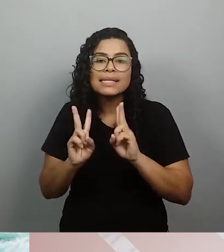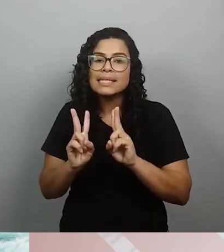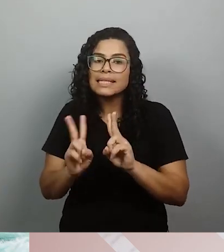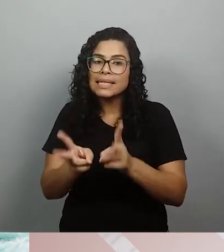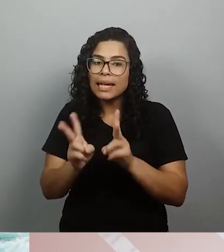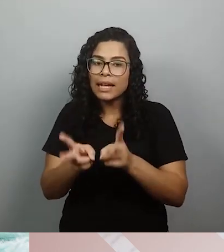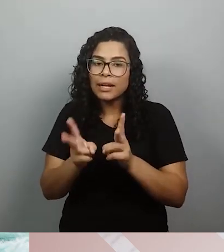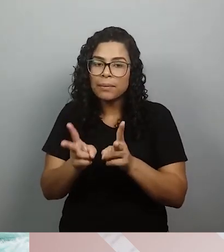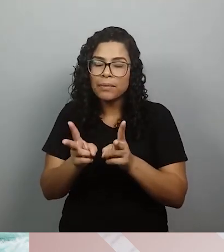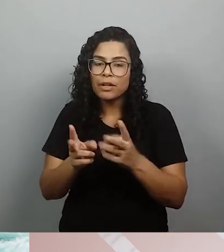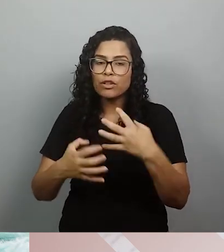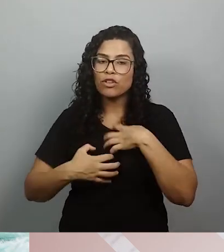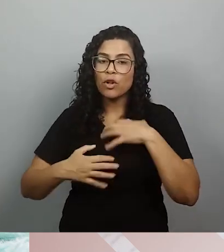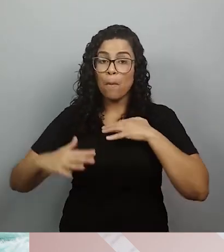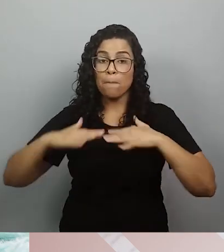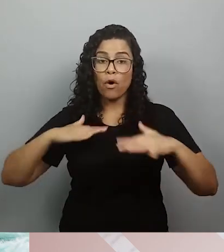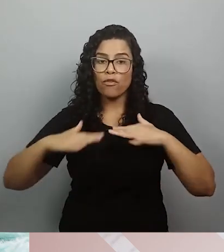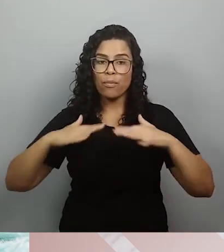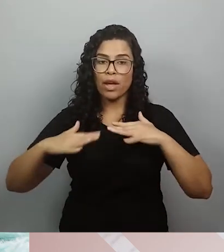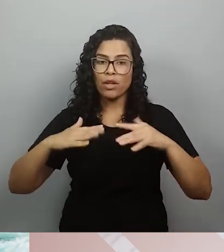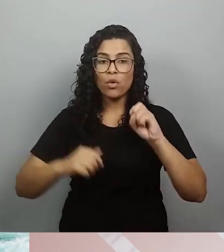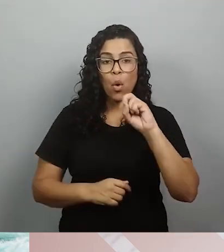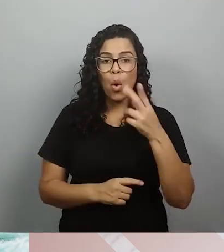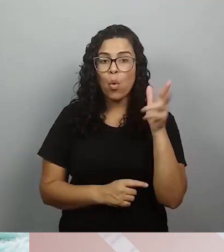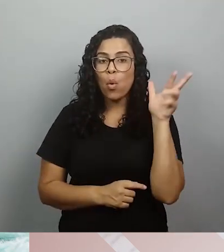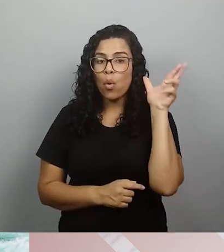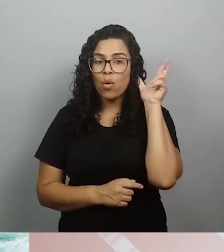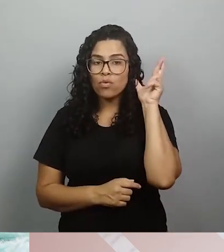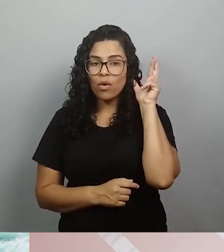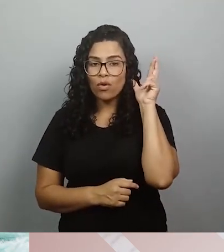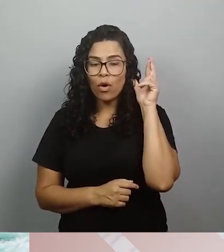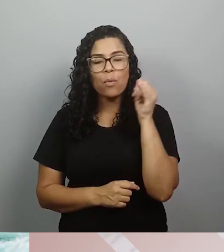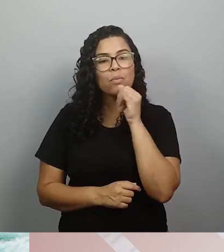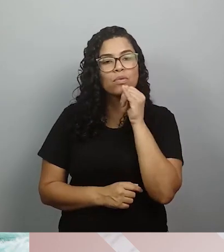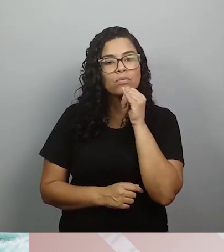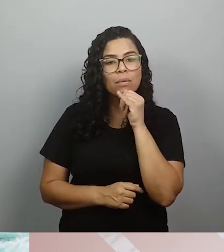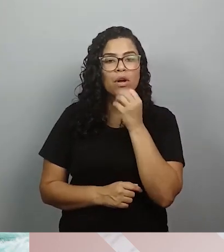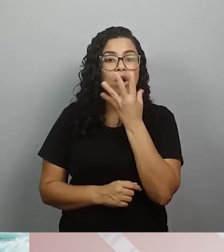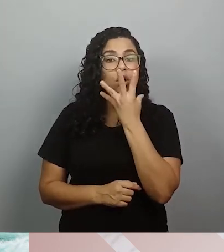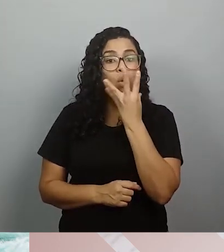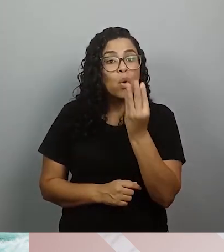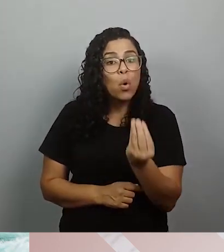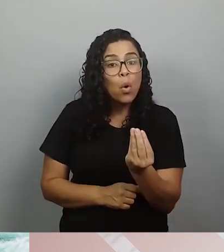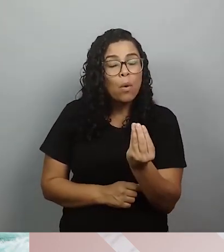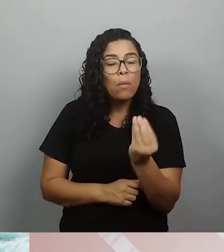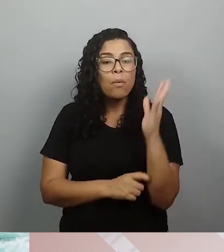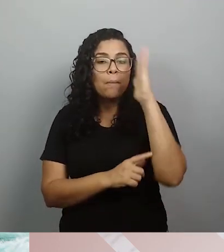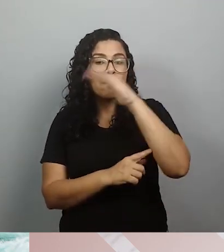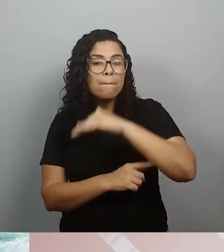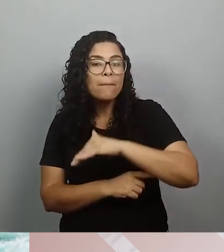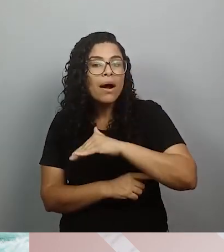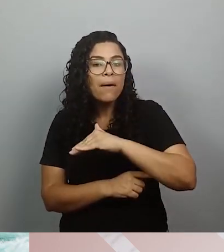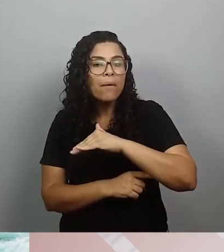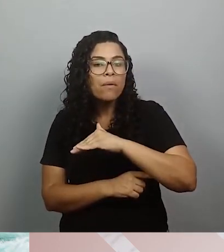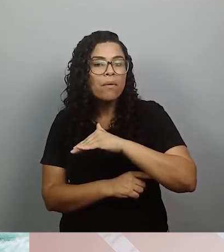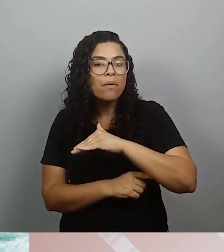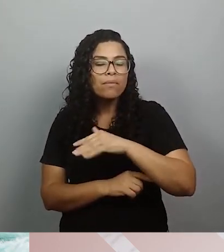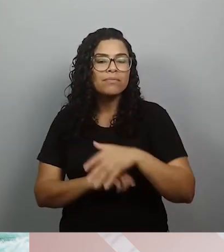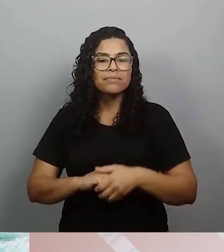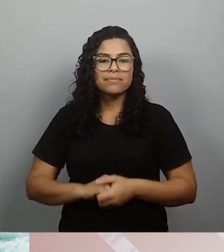contação fazendo sons ou movimentos, como por exemplo o sopro do lobo mau nas casinhas dos 3